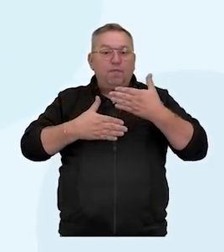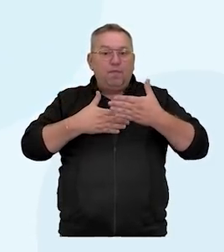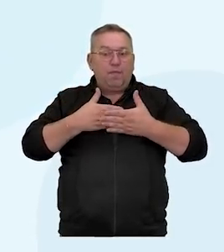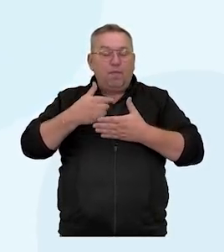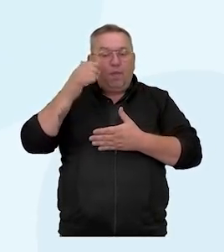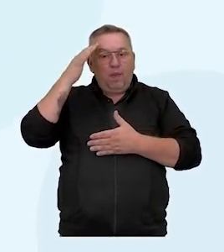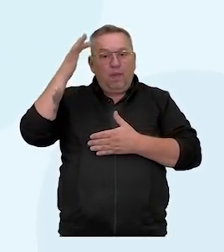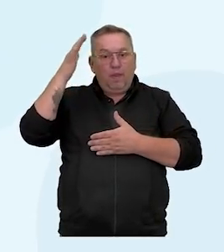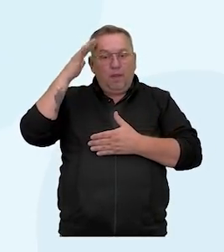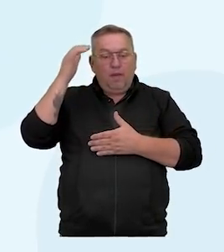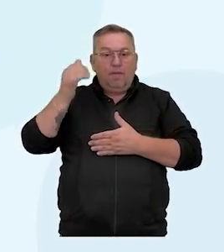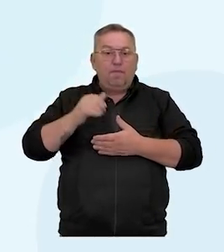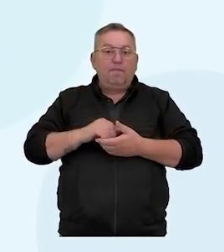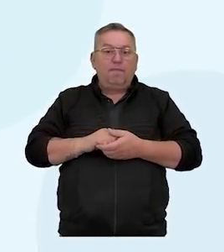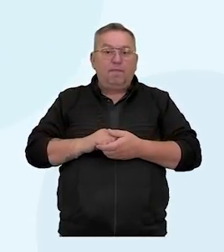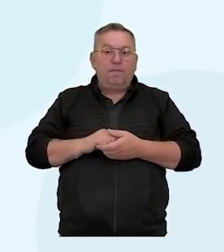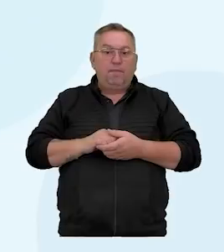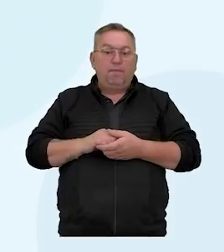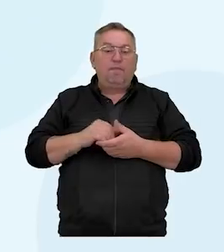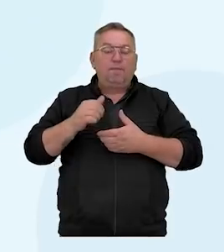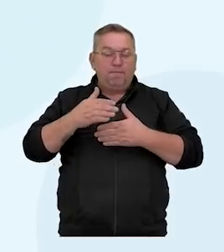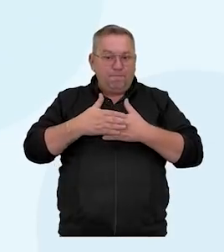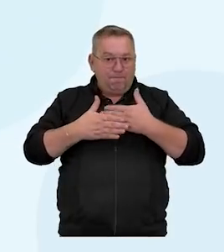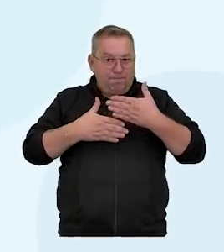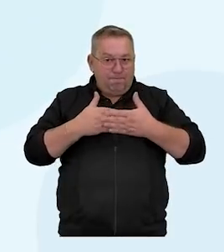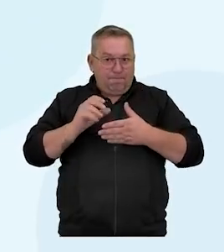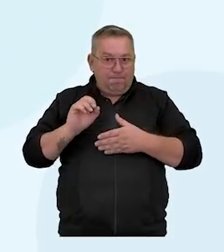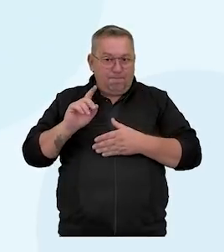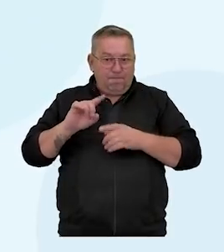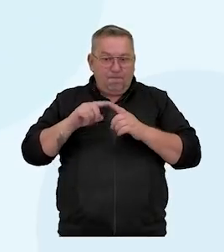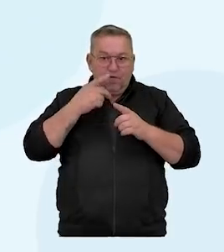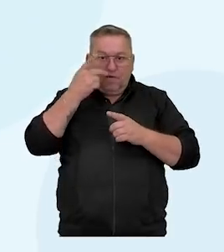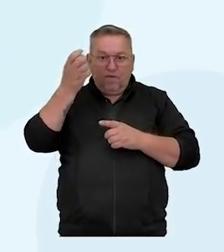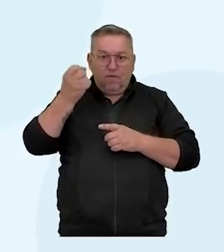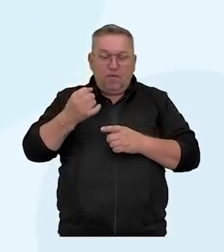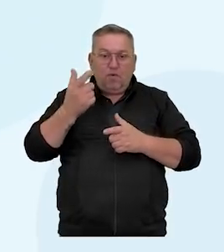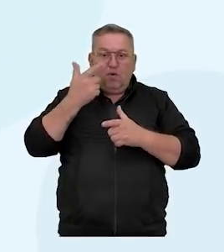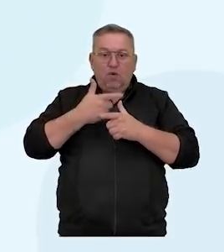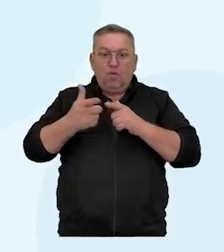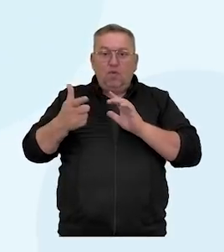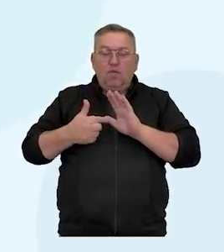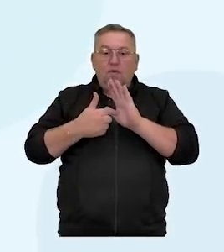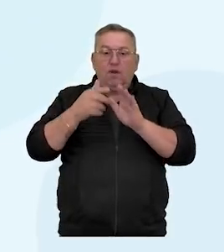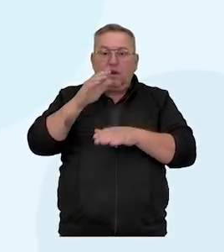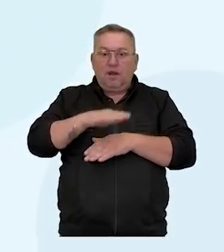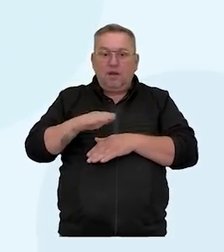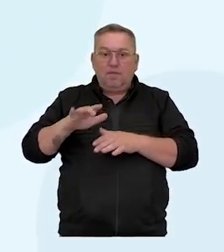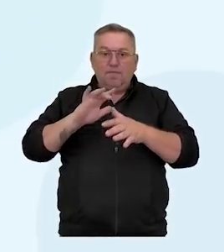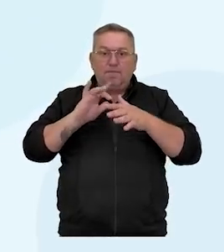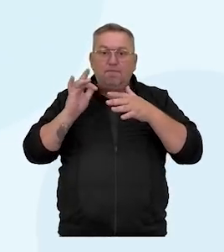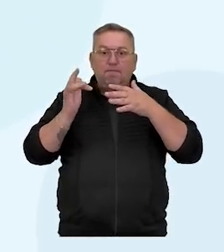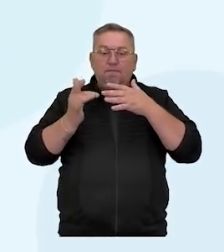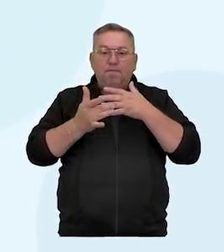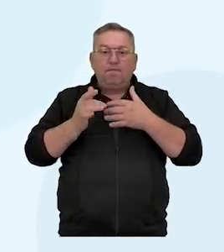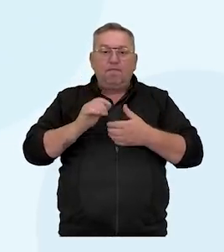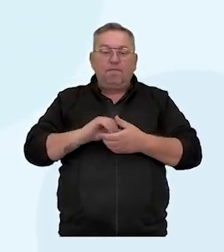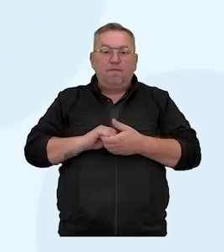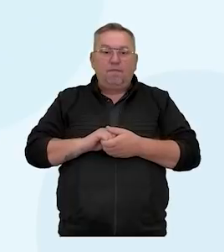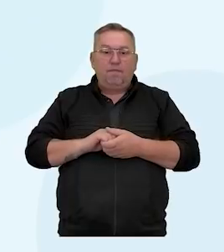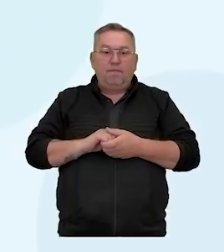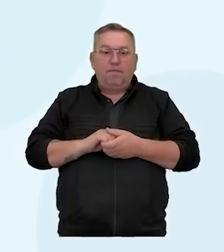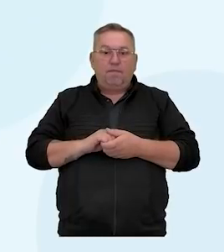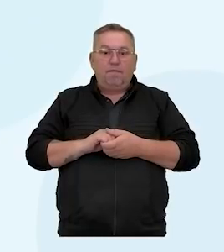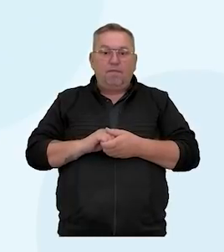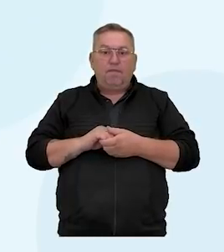Filosofia, Ciências e Letras da USP em Ribeirão Preto. Ela falou sobre exposição infantil nas redes sociais.